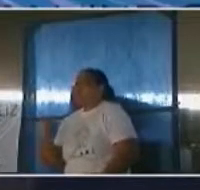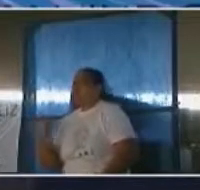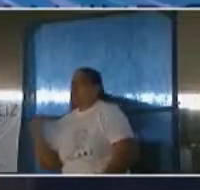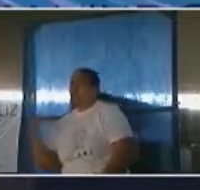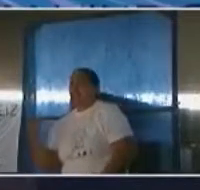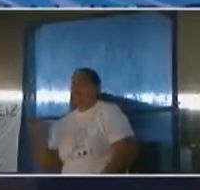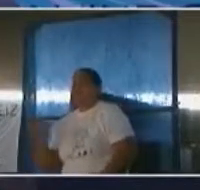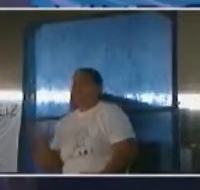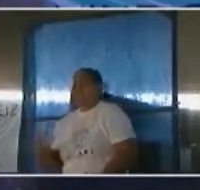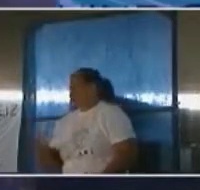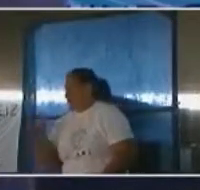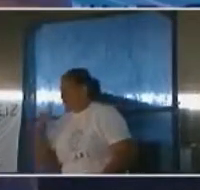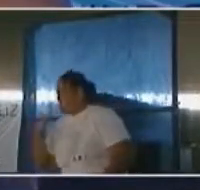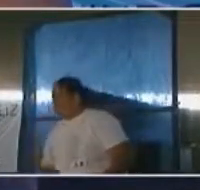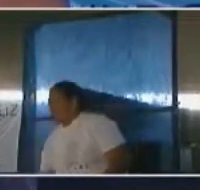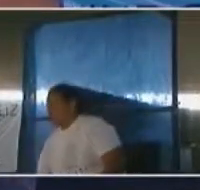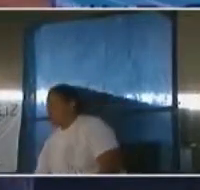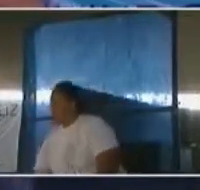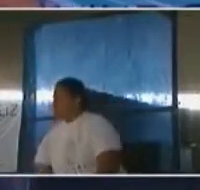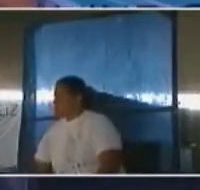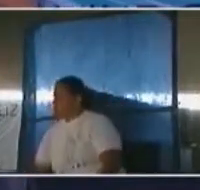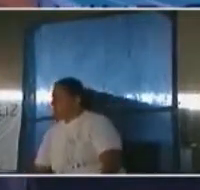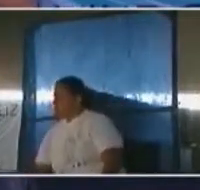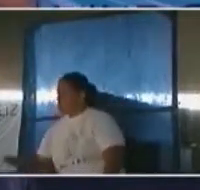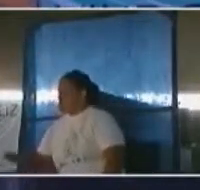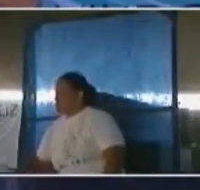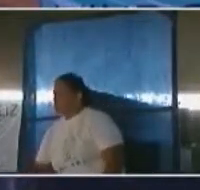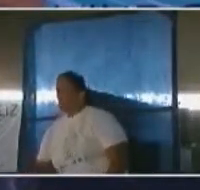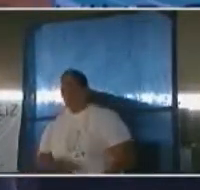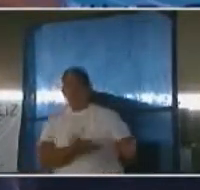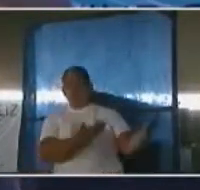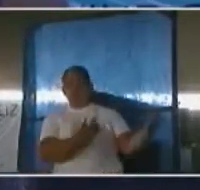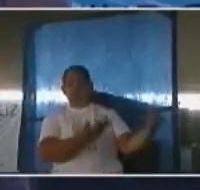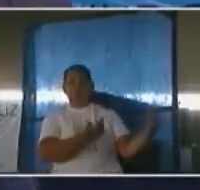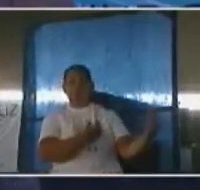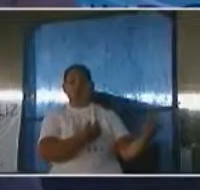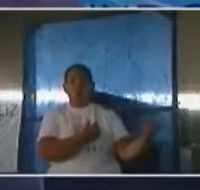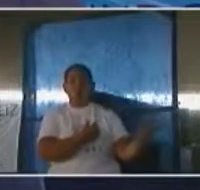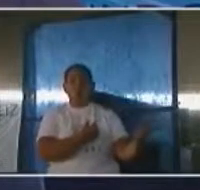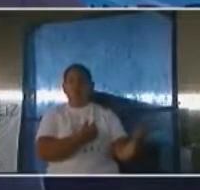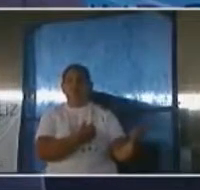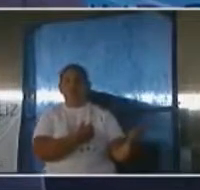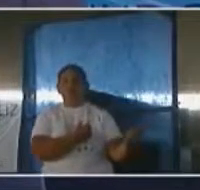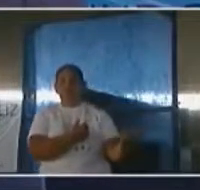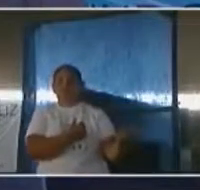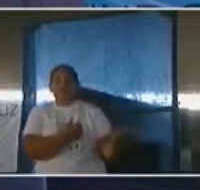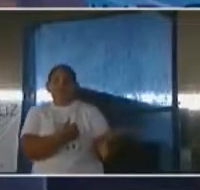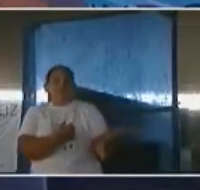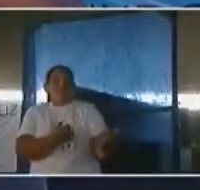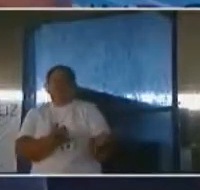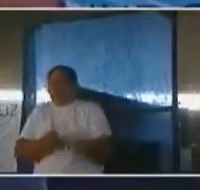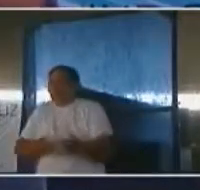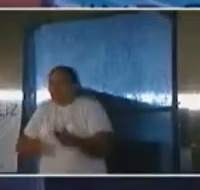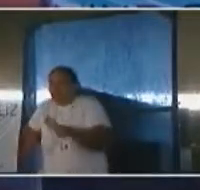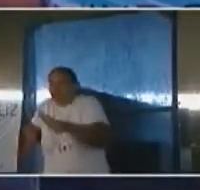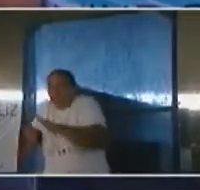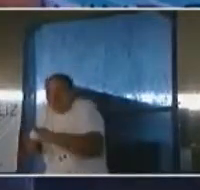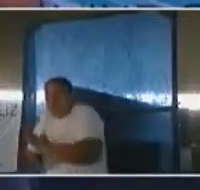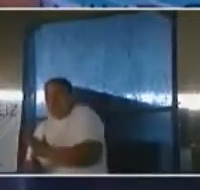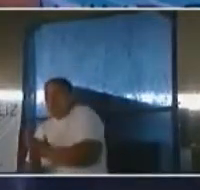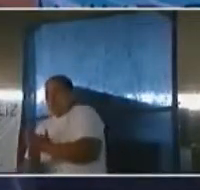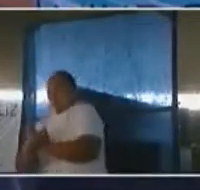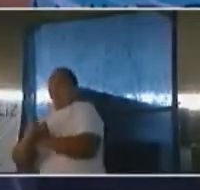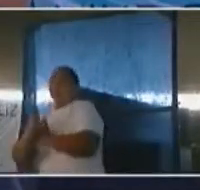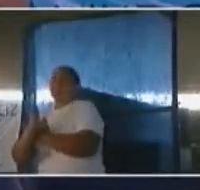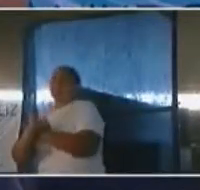e na juventude, de grupos de jovens, e foi a principal porta de entrada, não só para a ISLB,